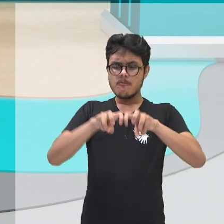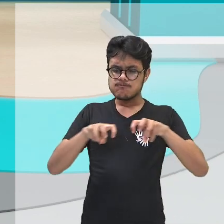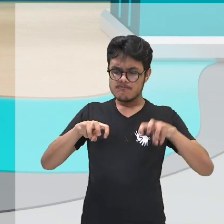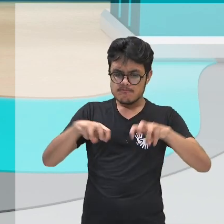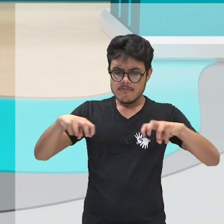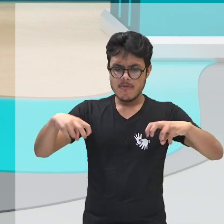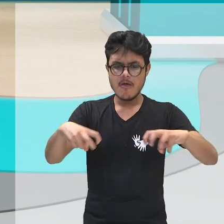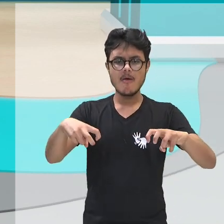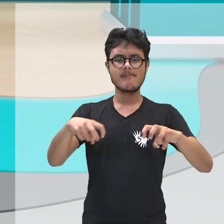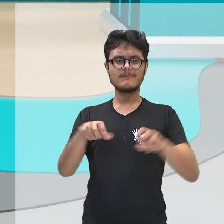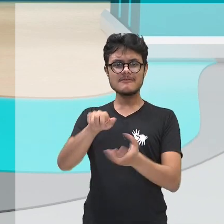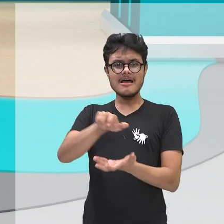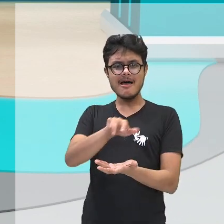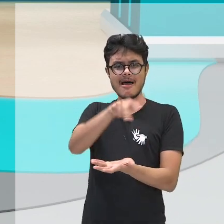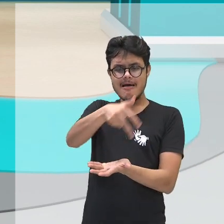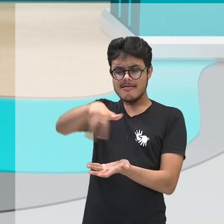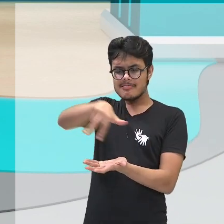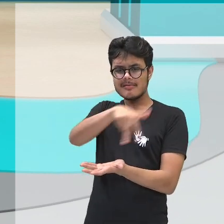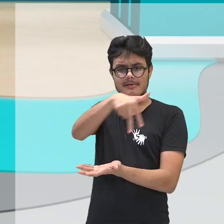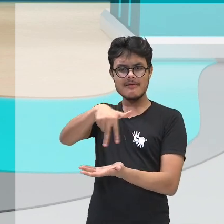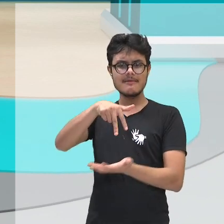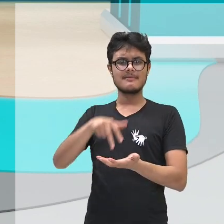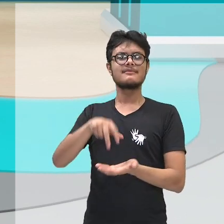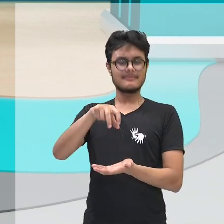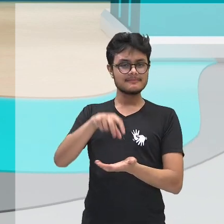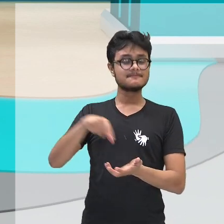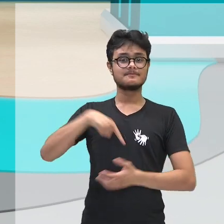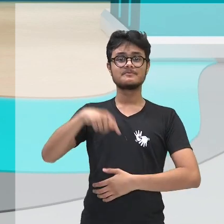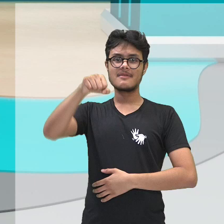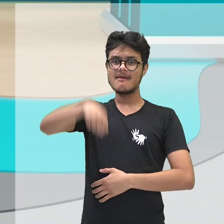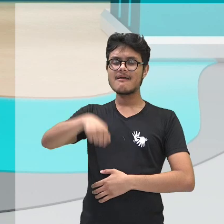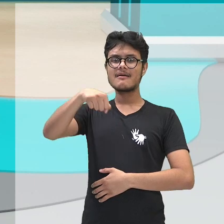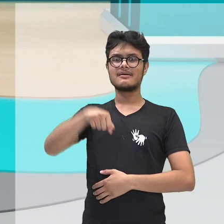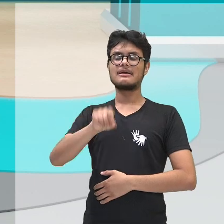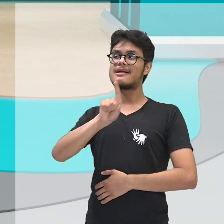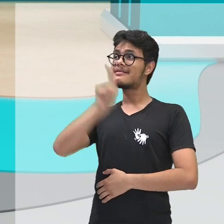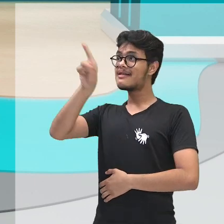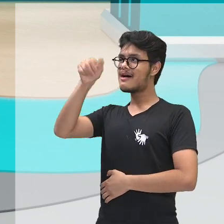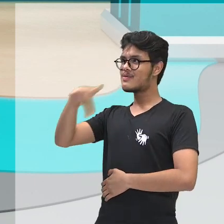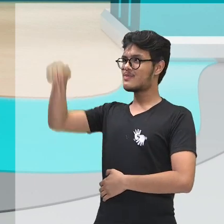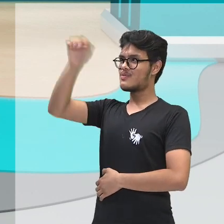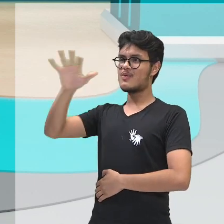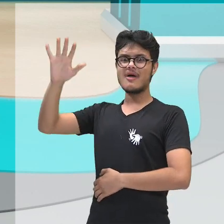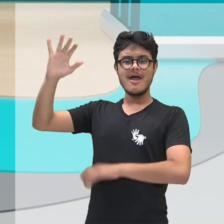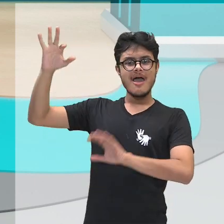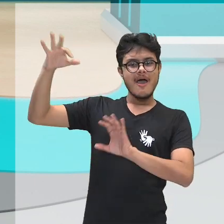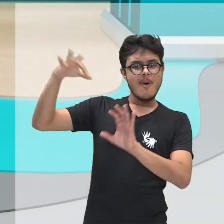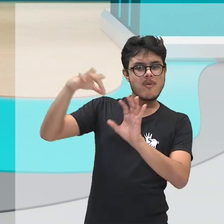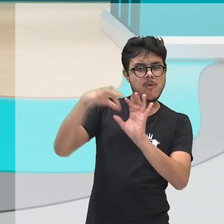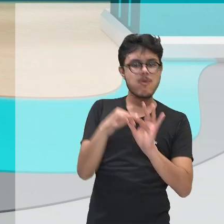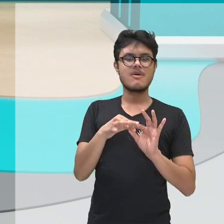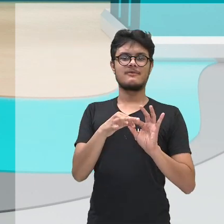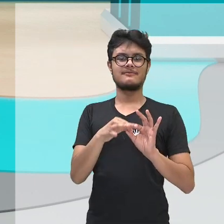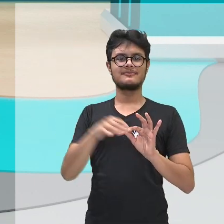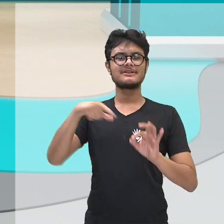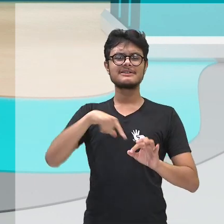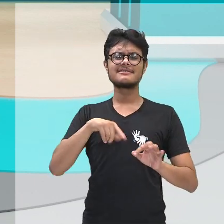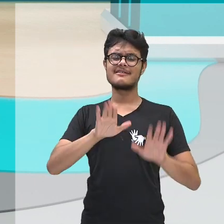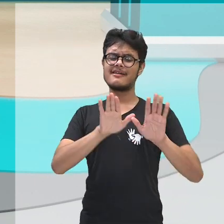foram inseridas, né, quando foi trazido o Bumba Meu Boi do Nordeste, e no boi-bumbá foi inserido